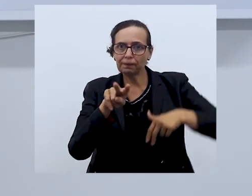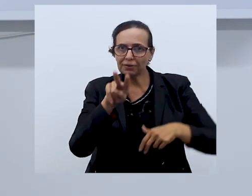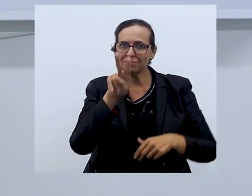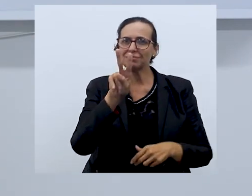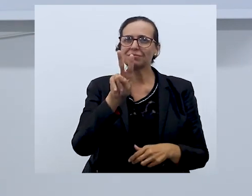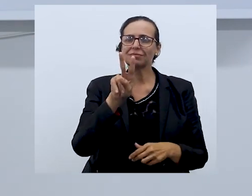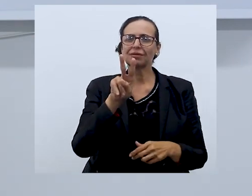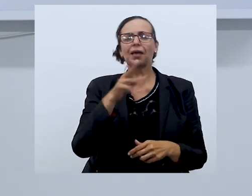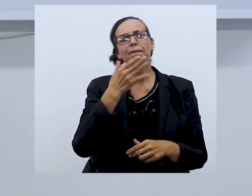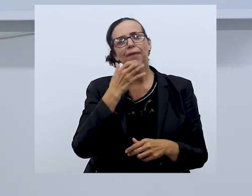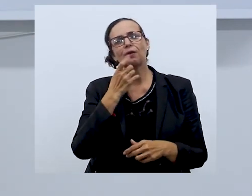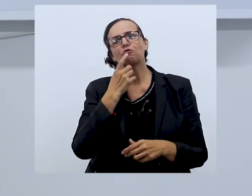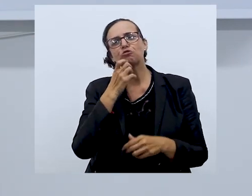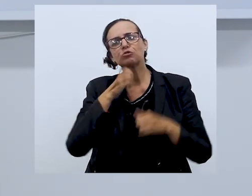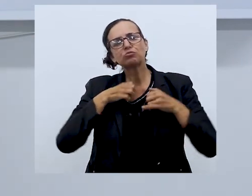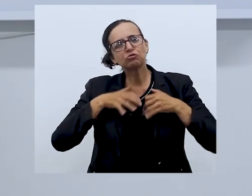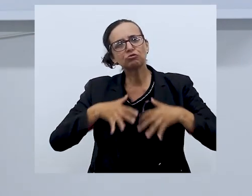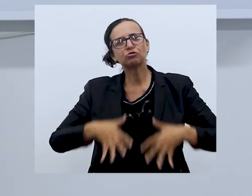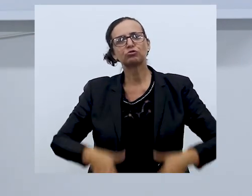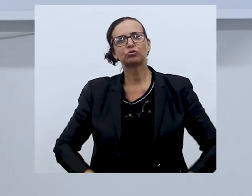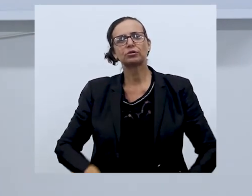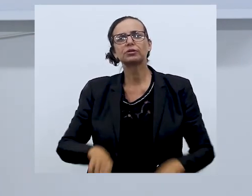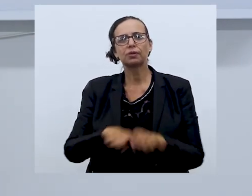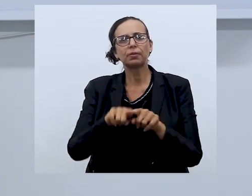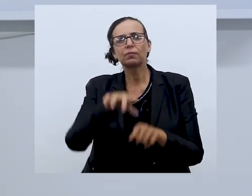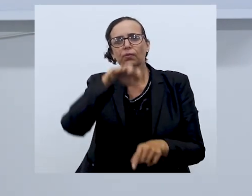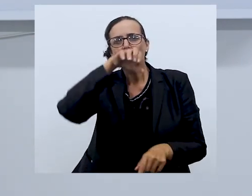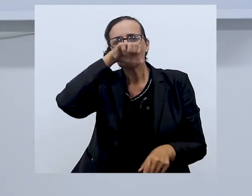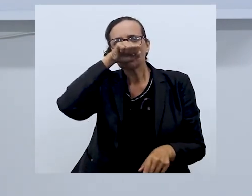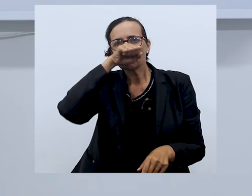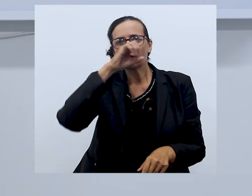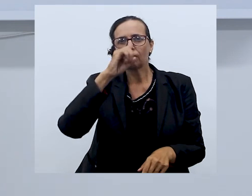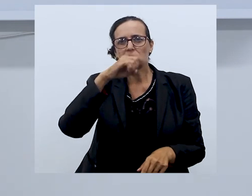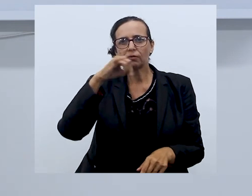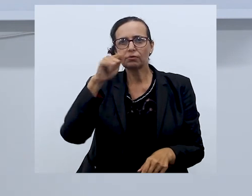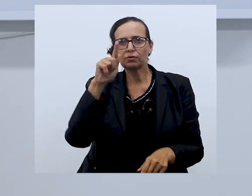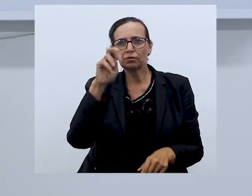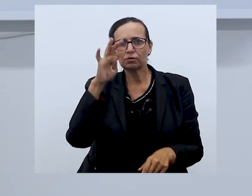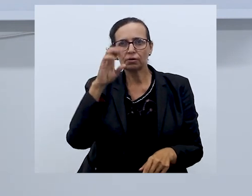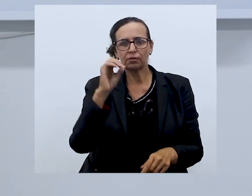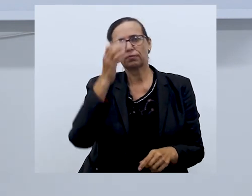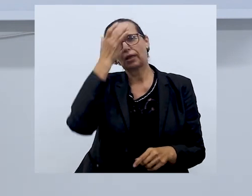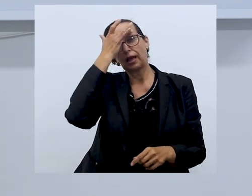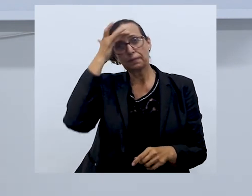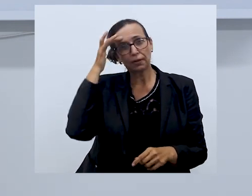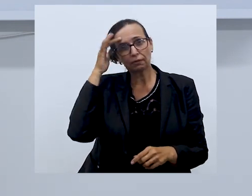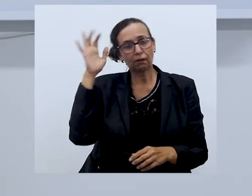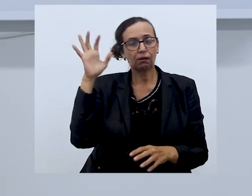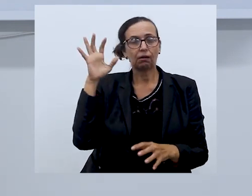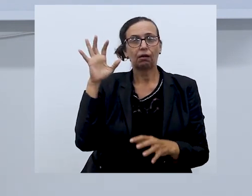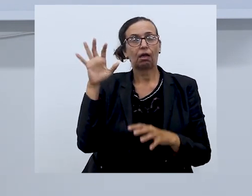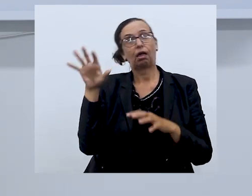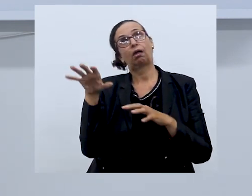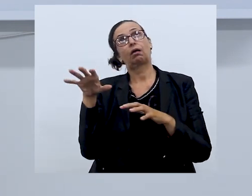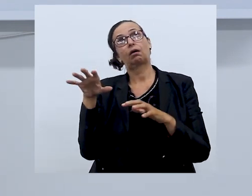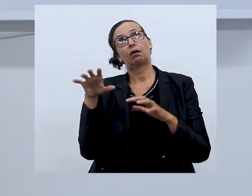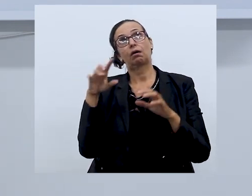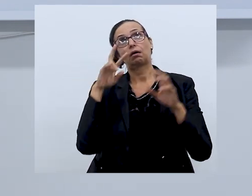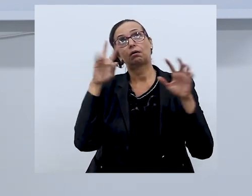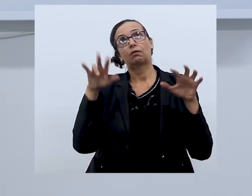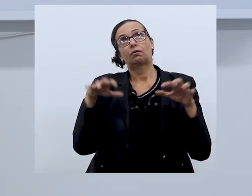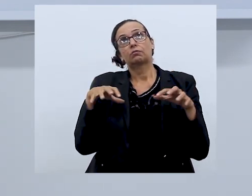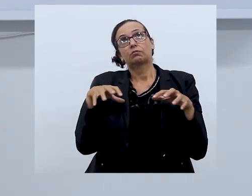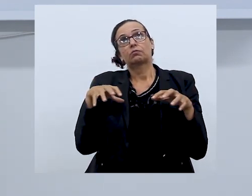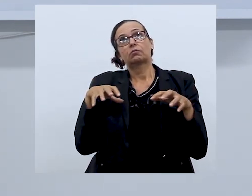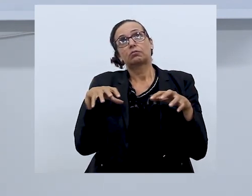sanguíneo e no oxigênio. Convulsão. As principais características de uma pessoa em convulsão é a cabeça rígida, os olhos